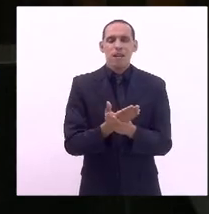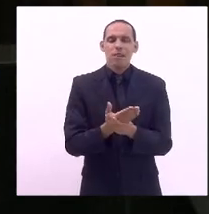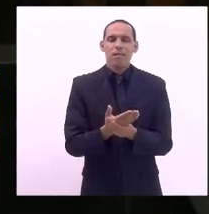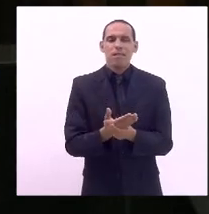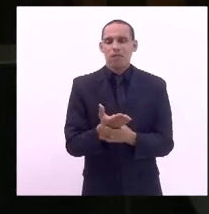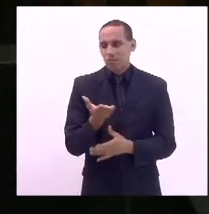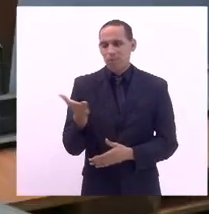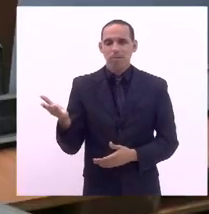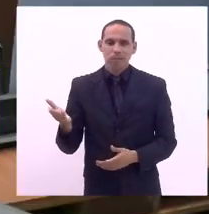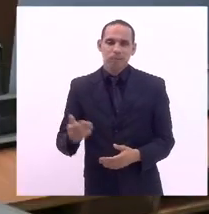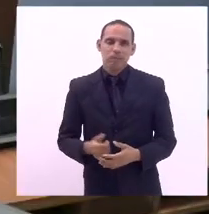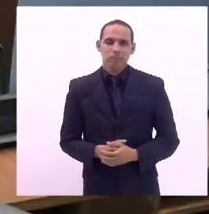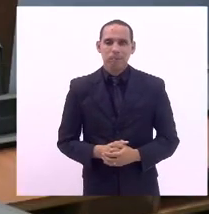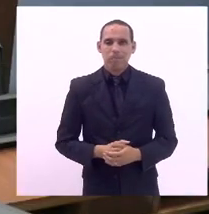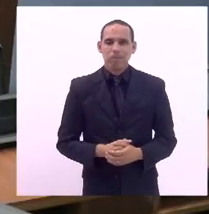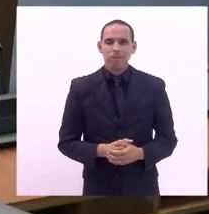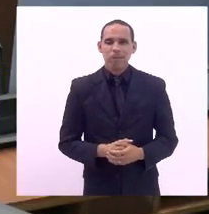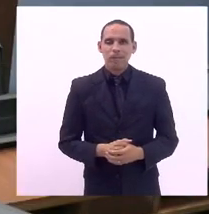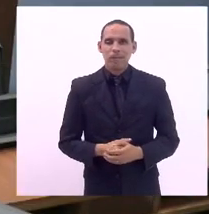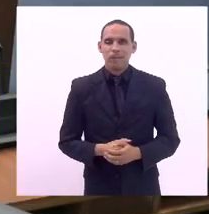importante.